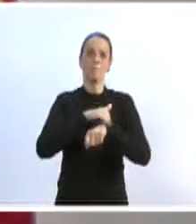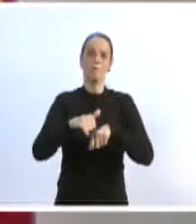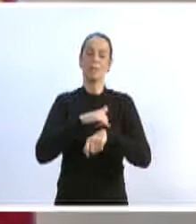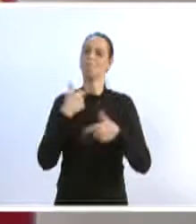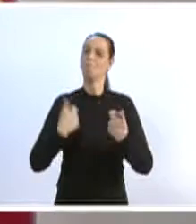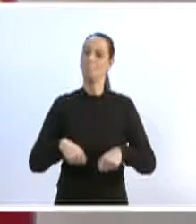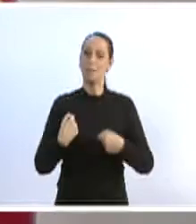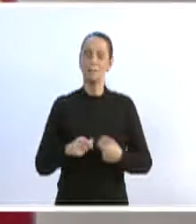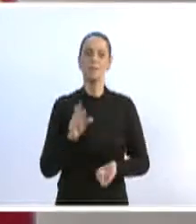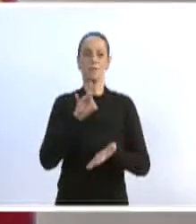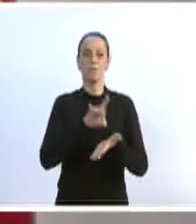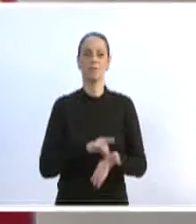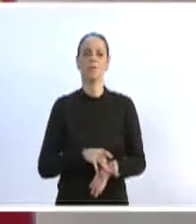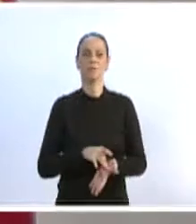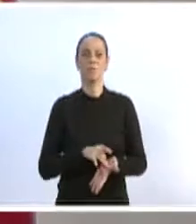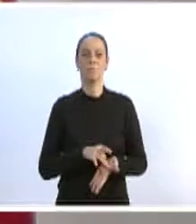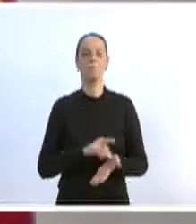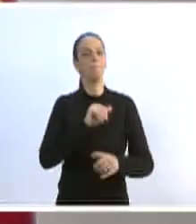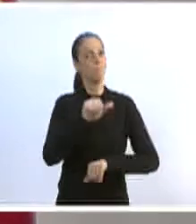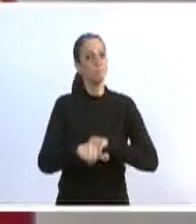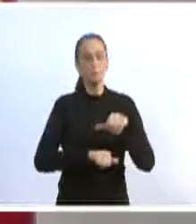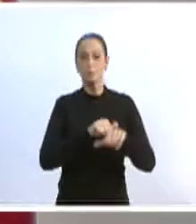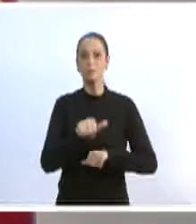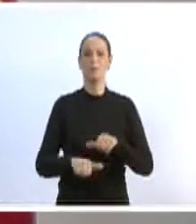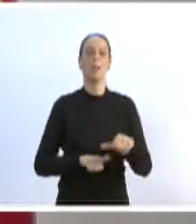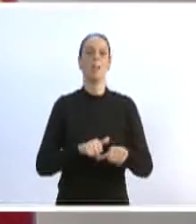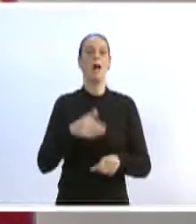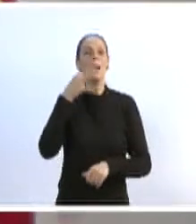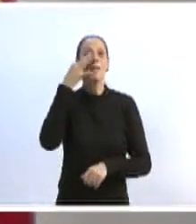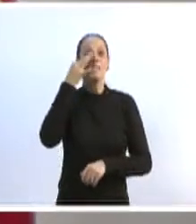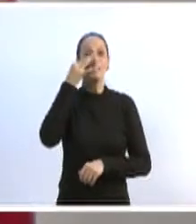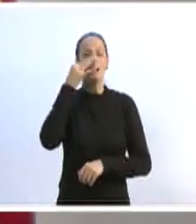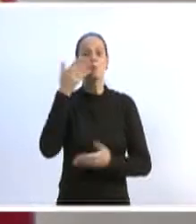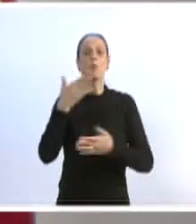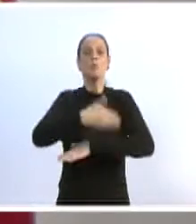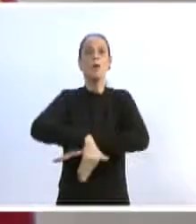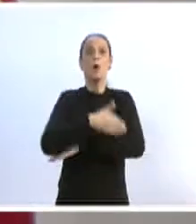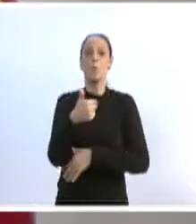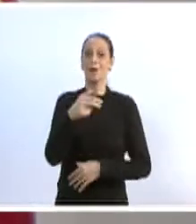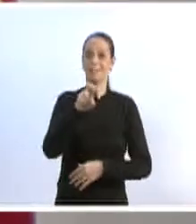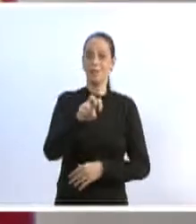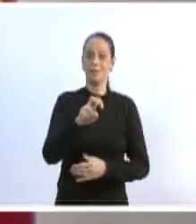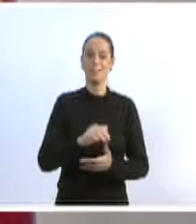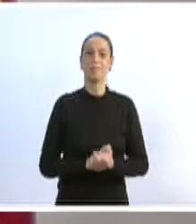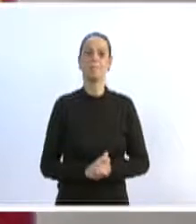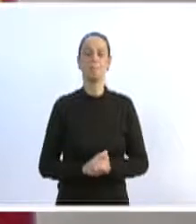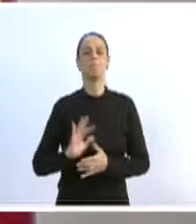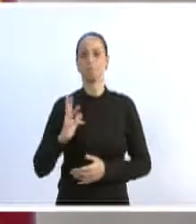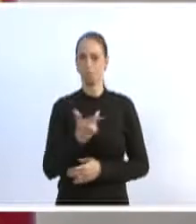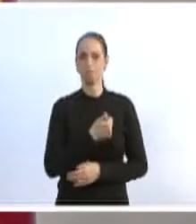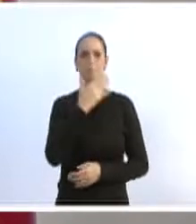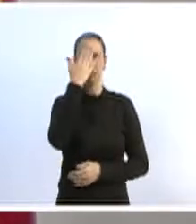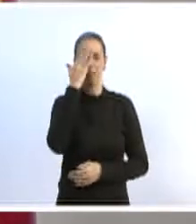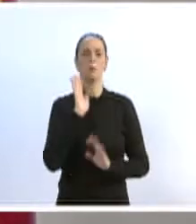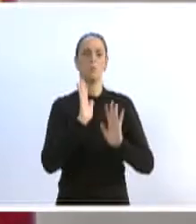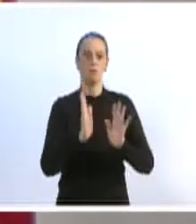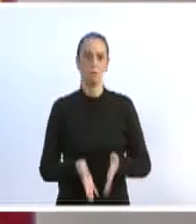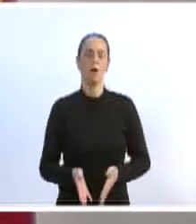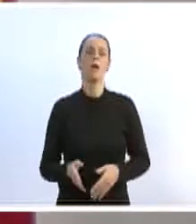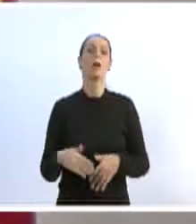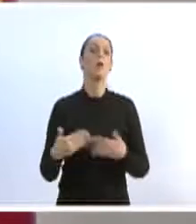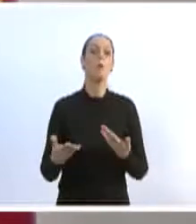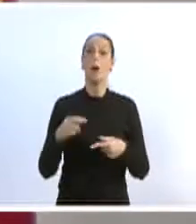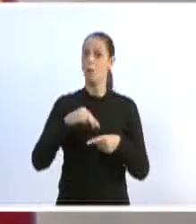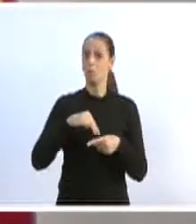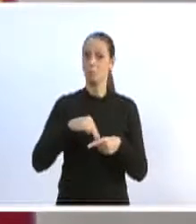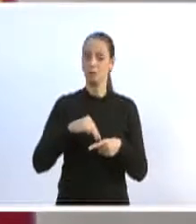temos que modificar a rua 15 e os motivos são de todos conhecidos os motivos são aqueles ligados